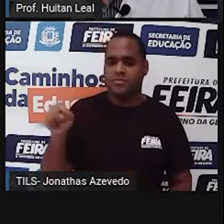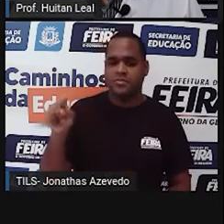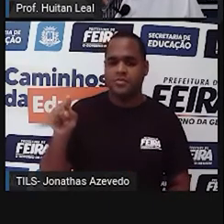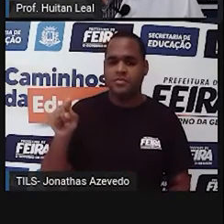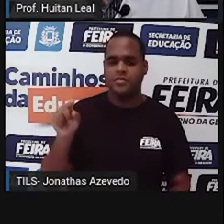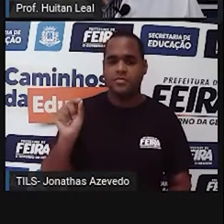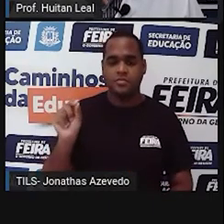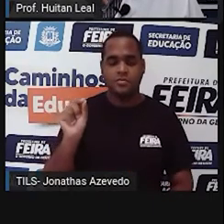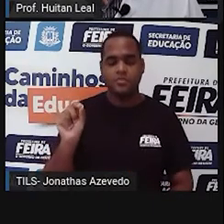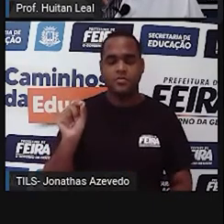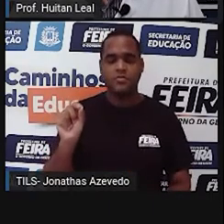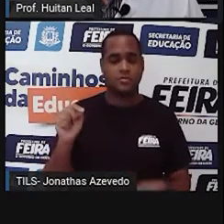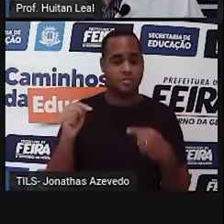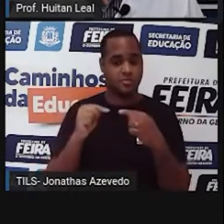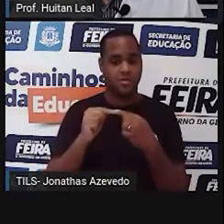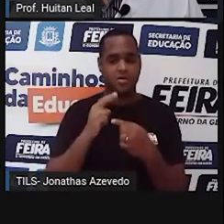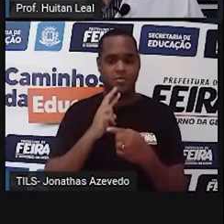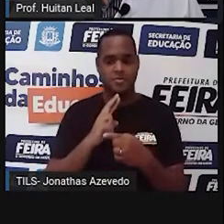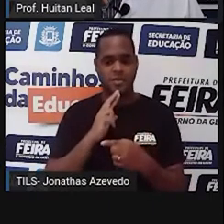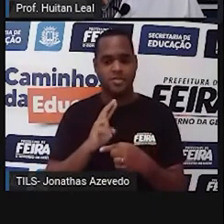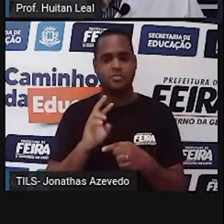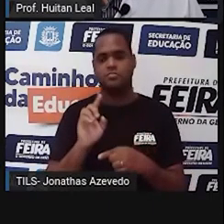aí confirmando as negações.